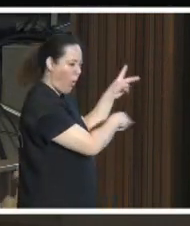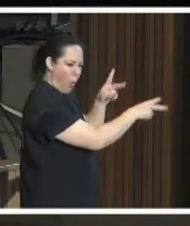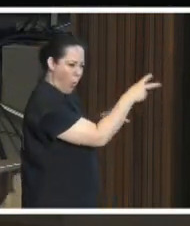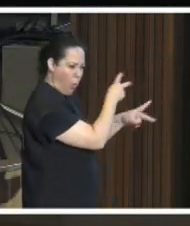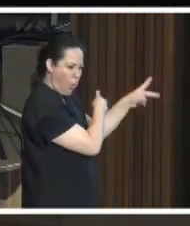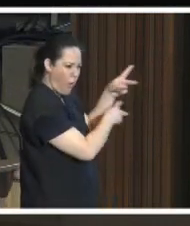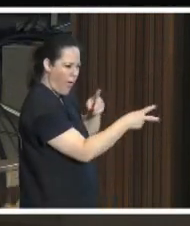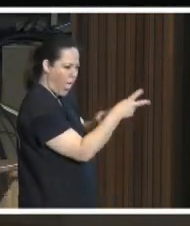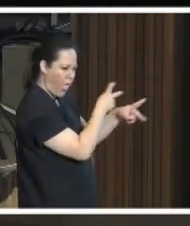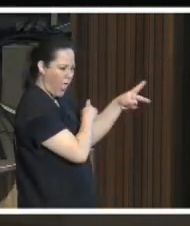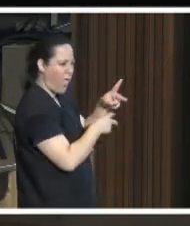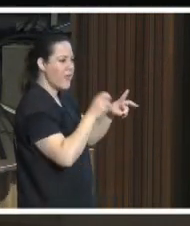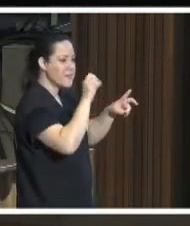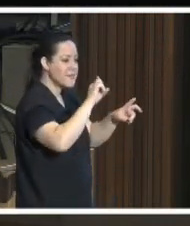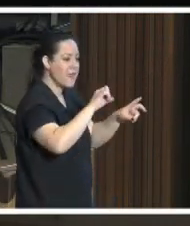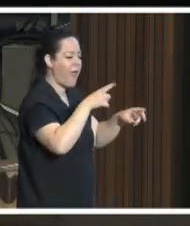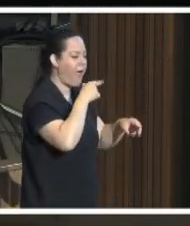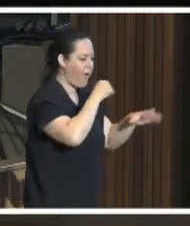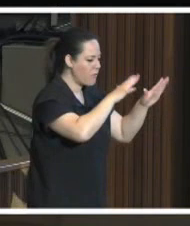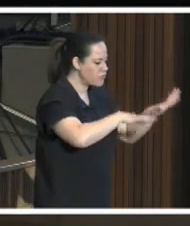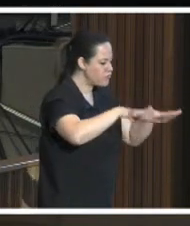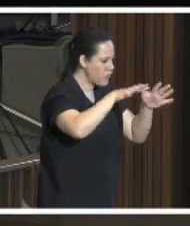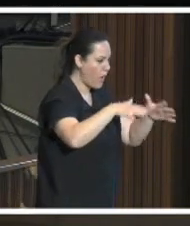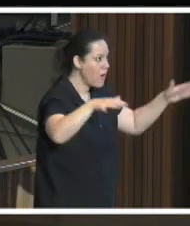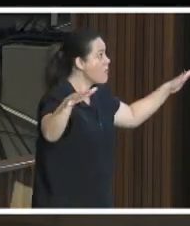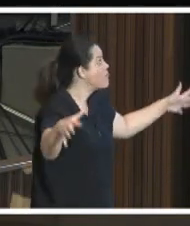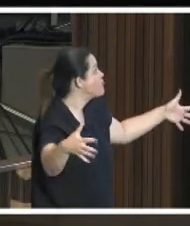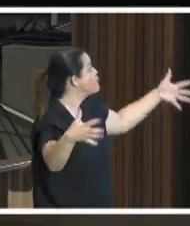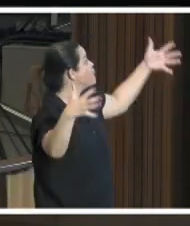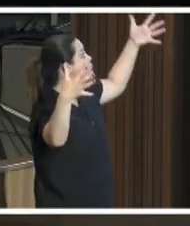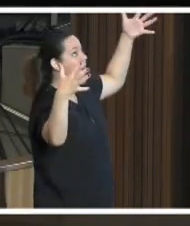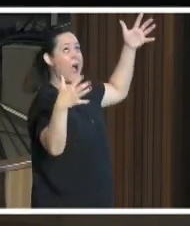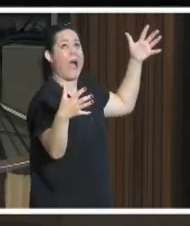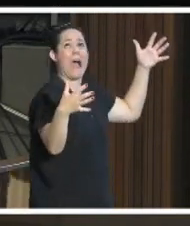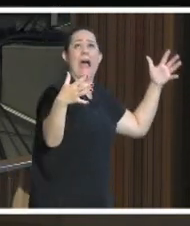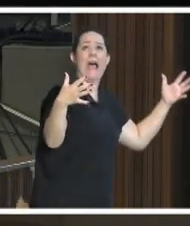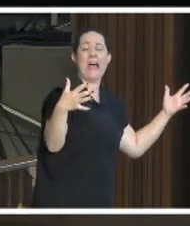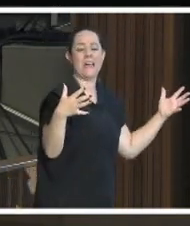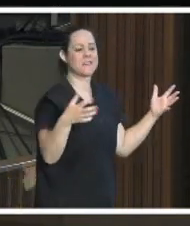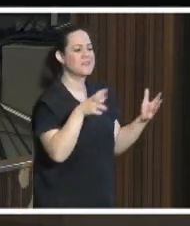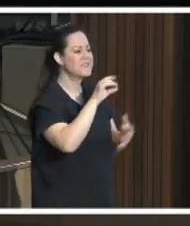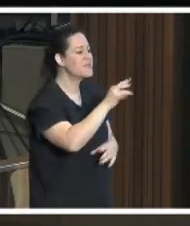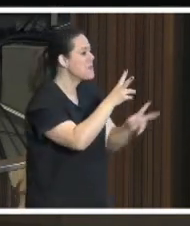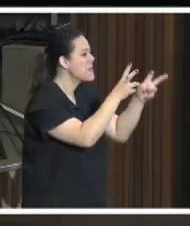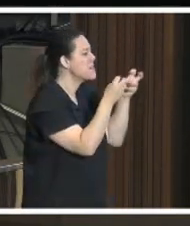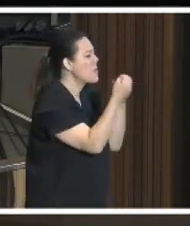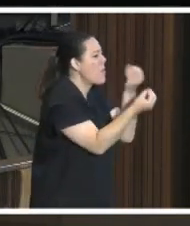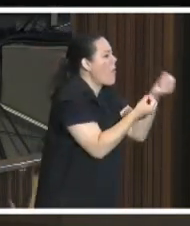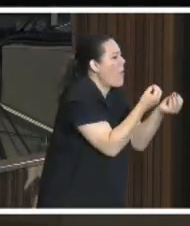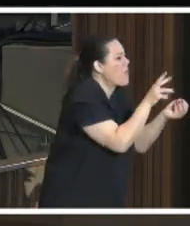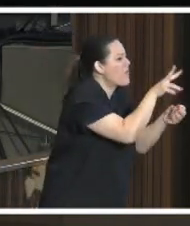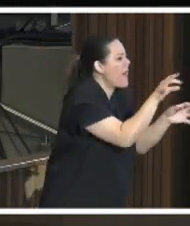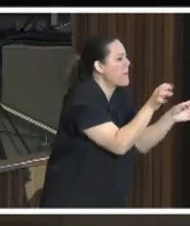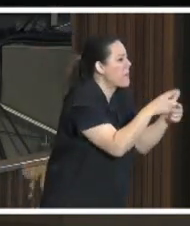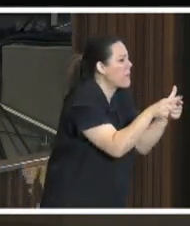precisa temer se você não enxerga a solução, não precisa temer,